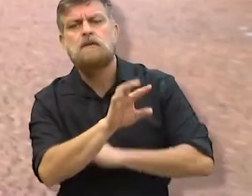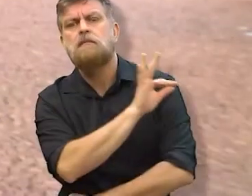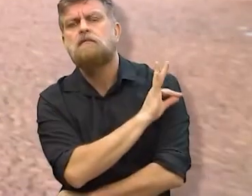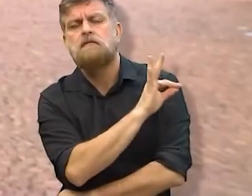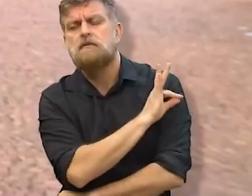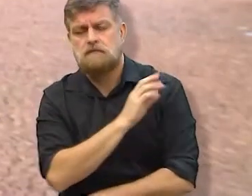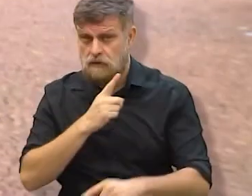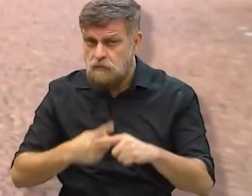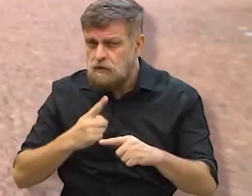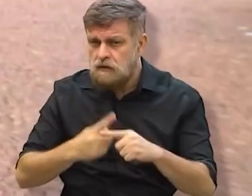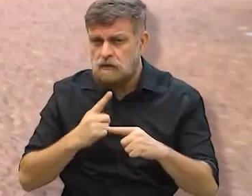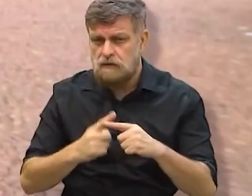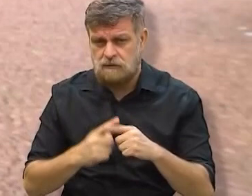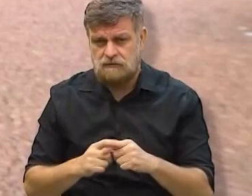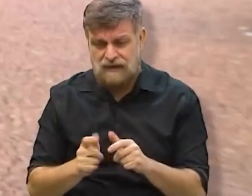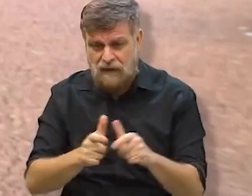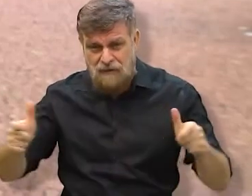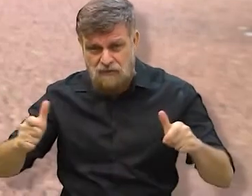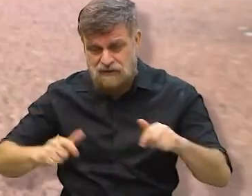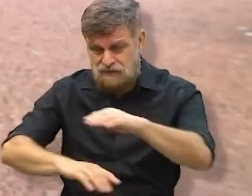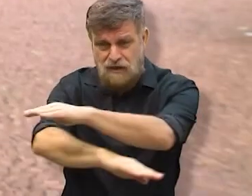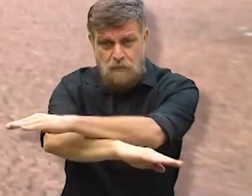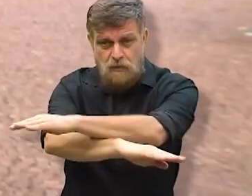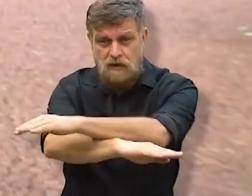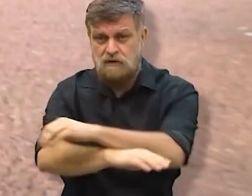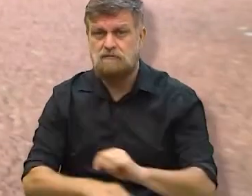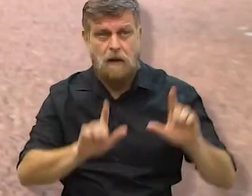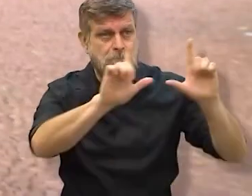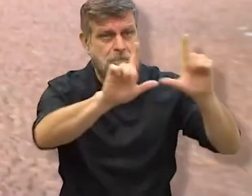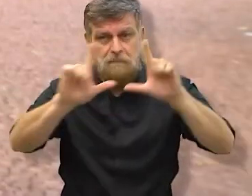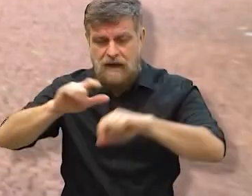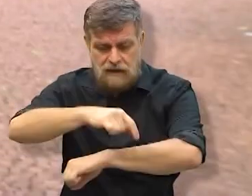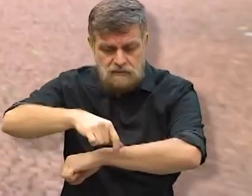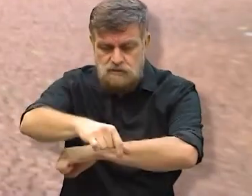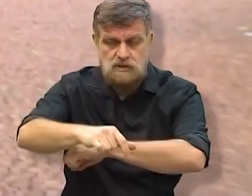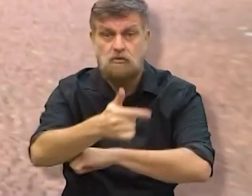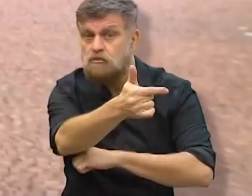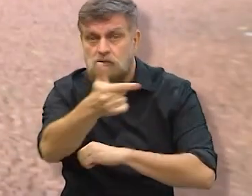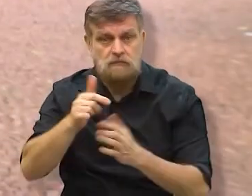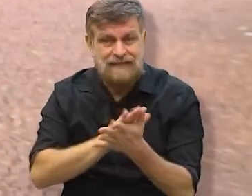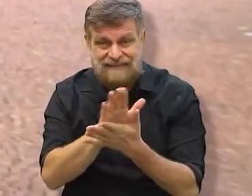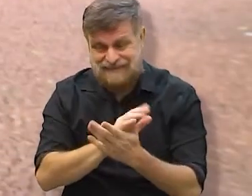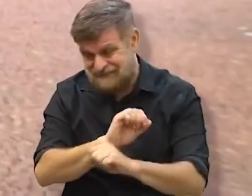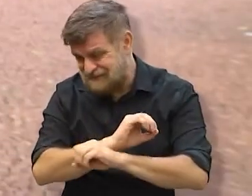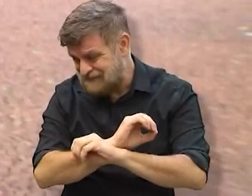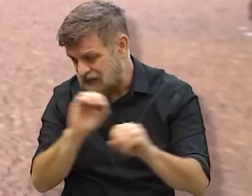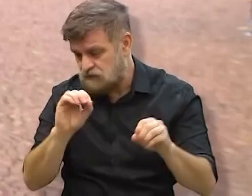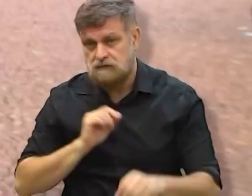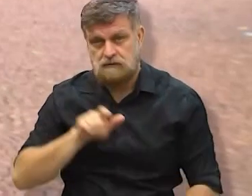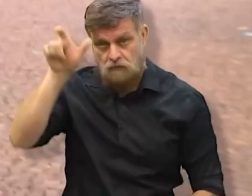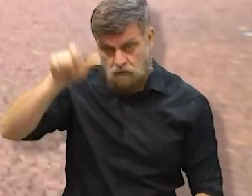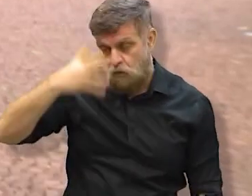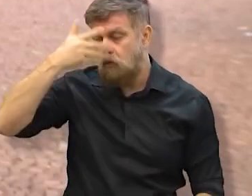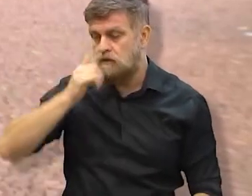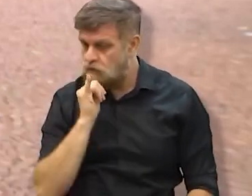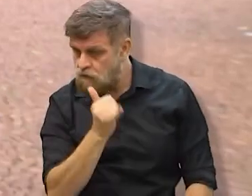prefeitura justamente porque a maior parte dos cruzamentos está sem sinalização de solos no local, o que, segundo